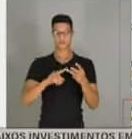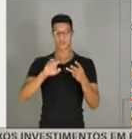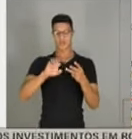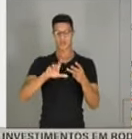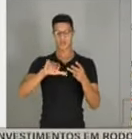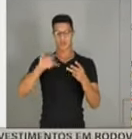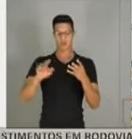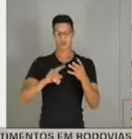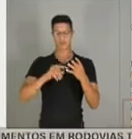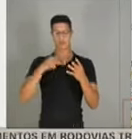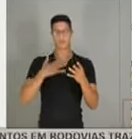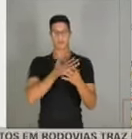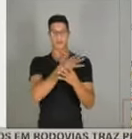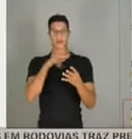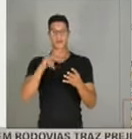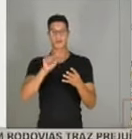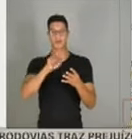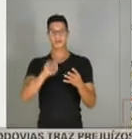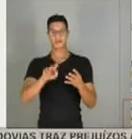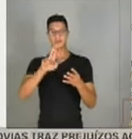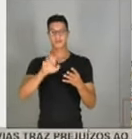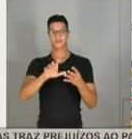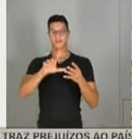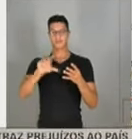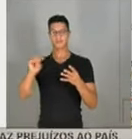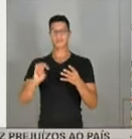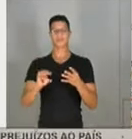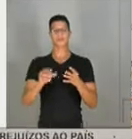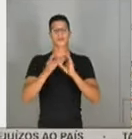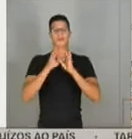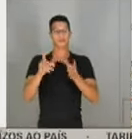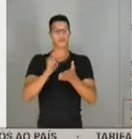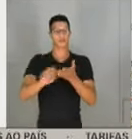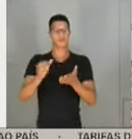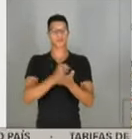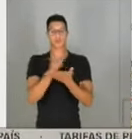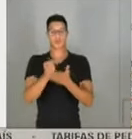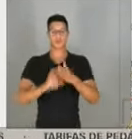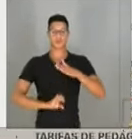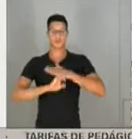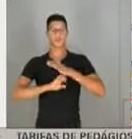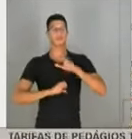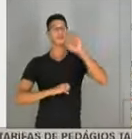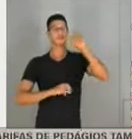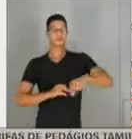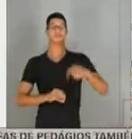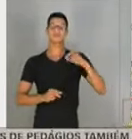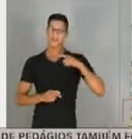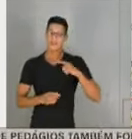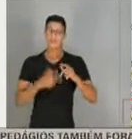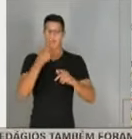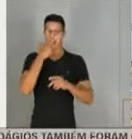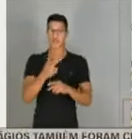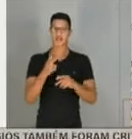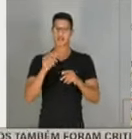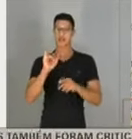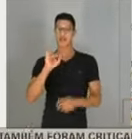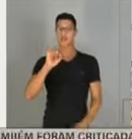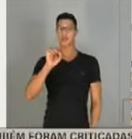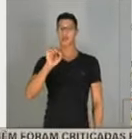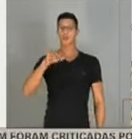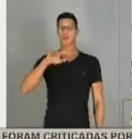ministro Pazuello, foram omissos ao permitir a assinatura de um contrato com uma empresa que tinha que ser sido considerada inidônea porque